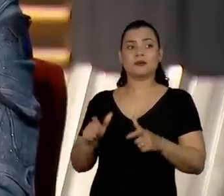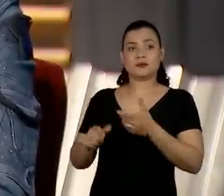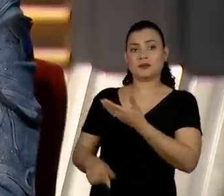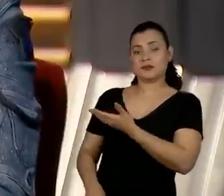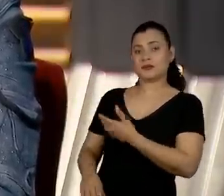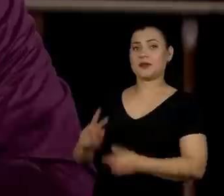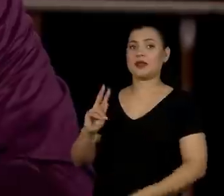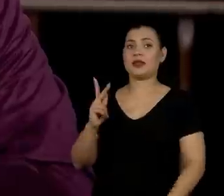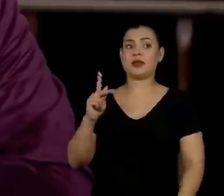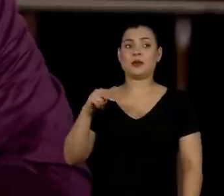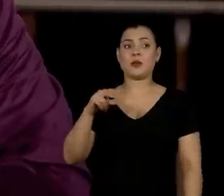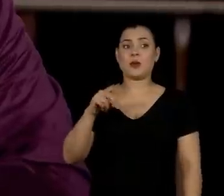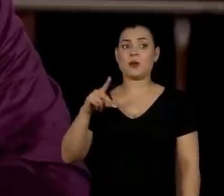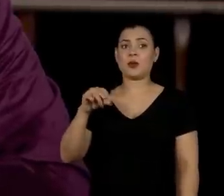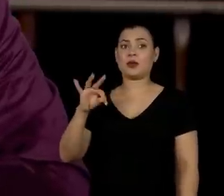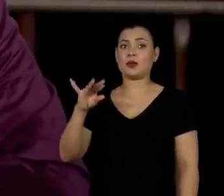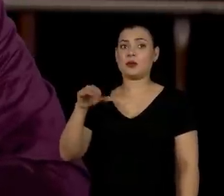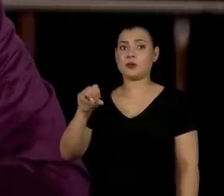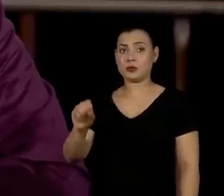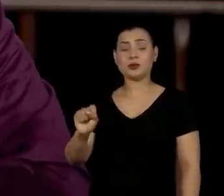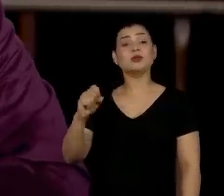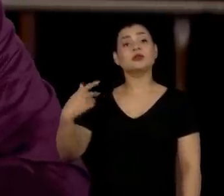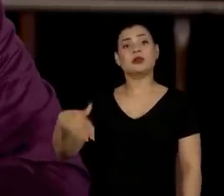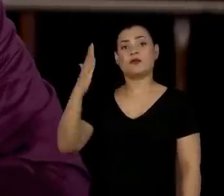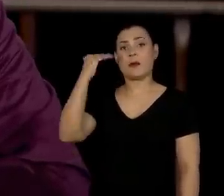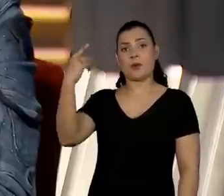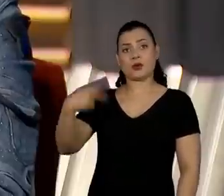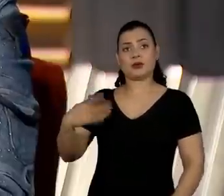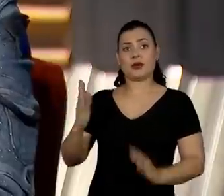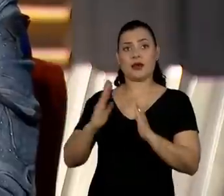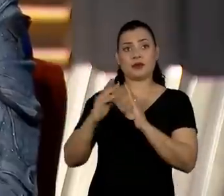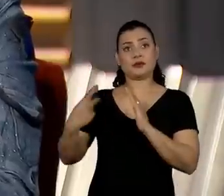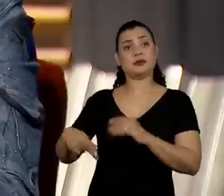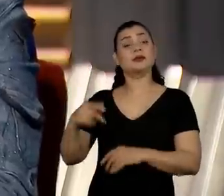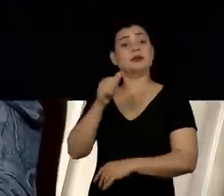uma casa histórica de São Paulo